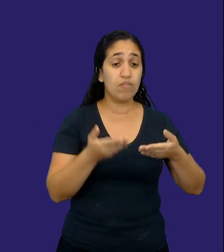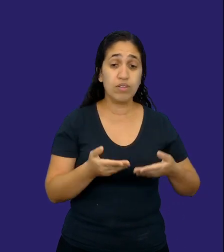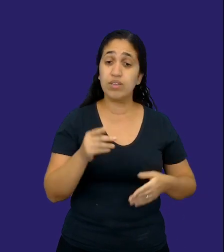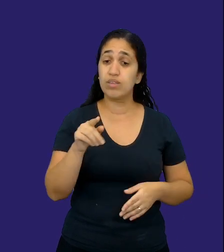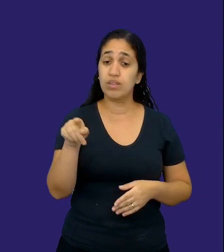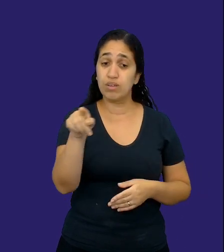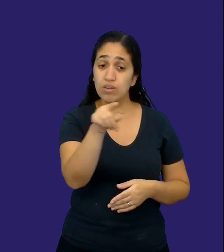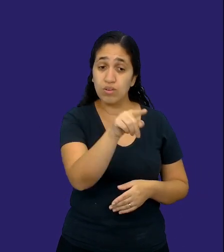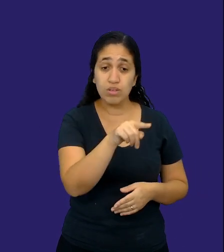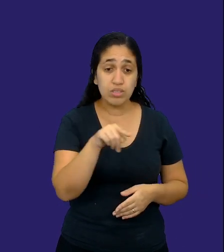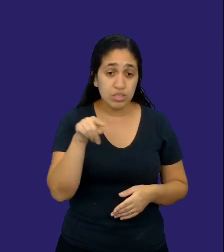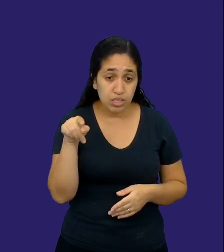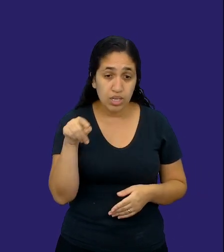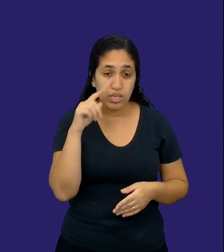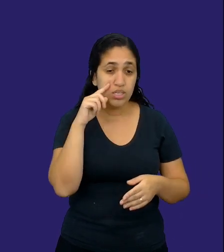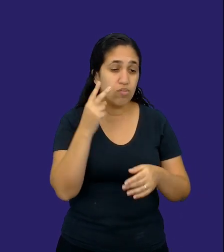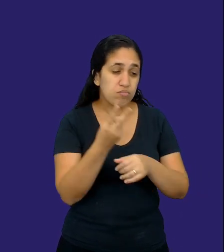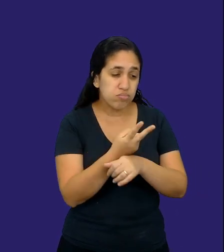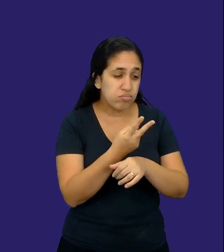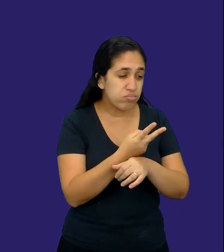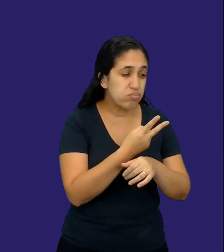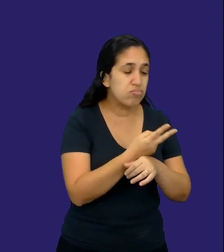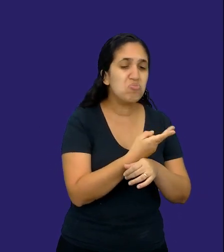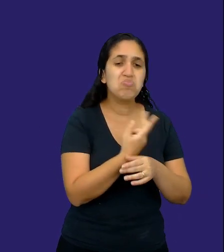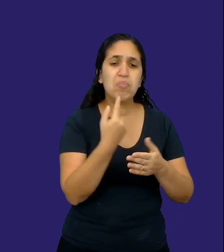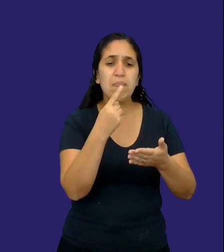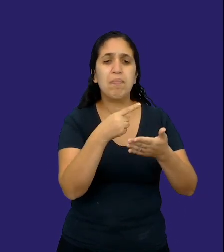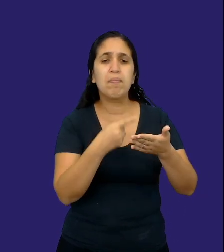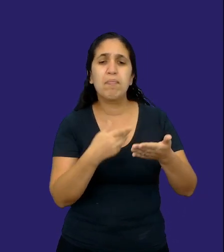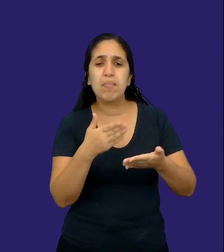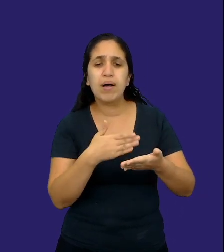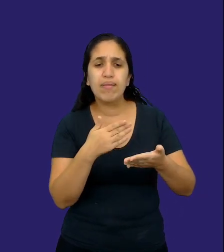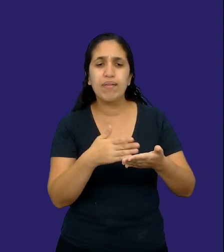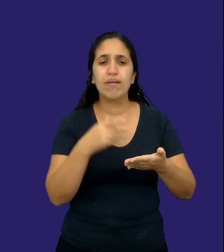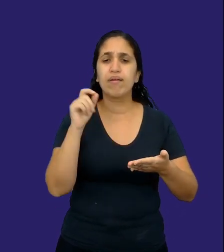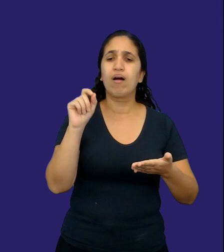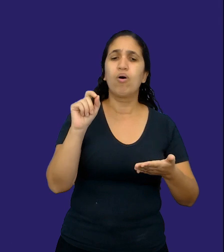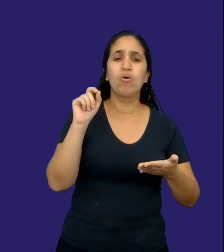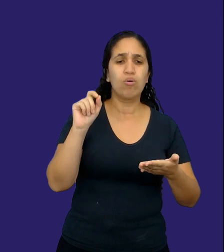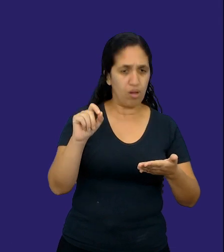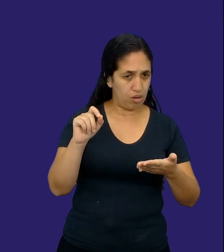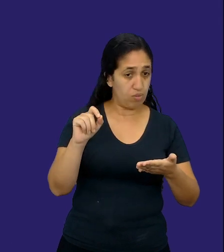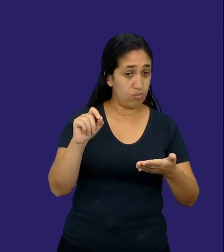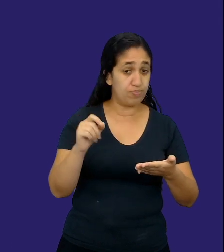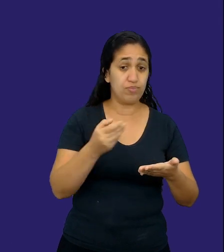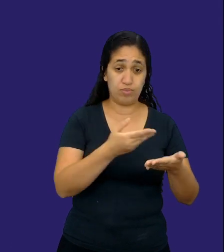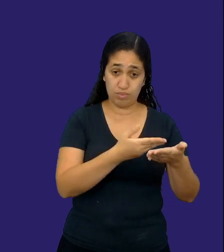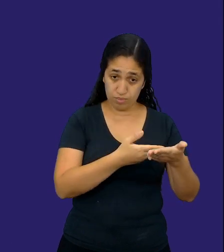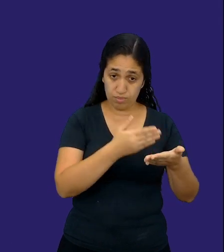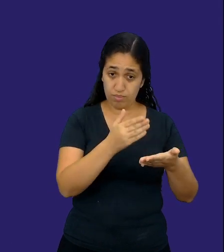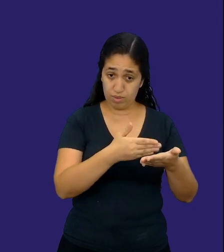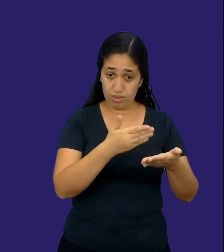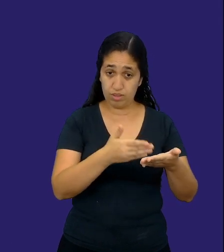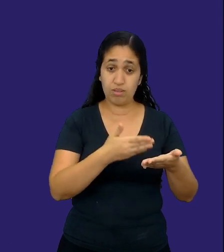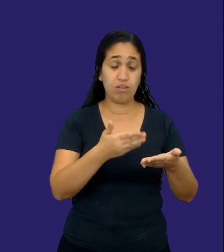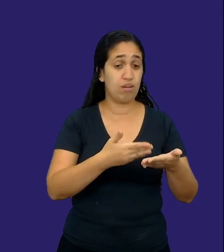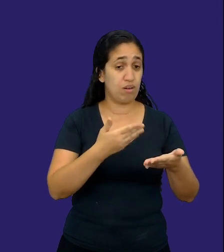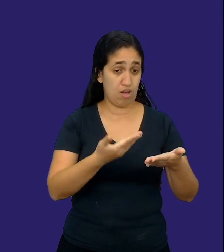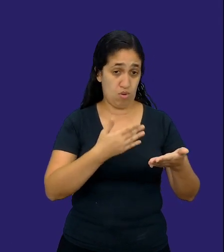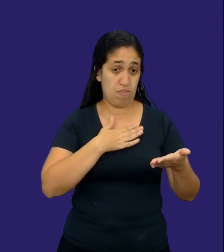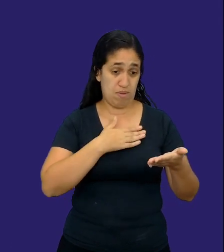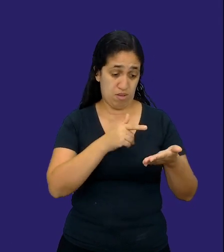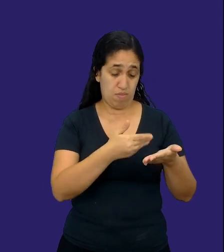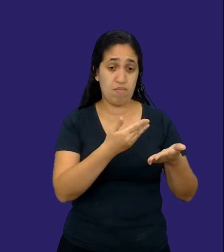A buscarem o material. Qual é o material que nós estamos trabalhando? Então, nós estamos trabalhando, eu tenho aqui em mãos, depois